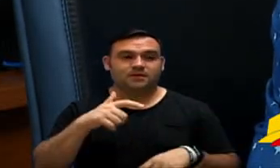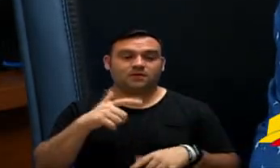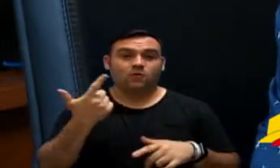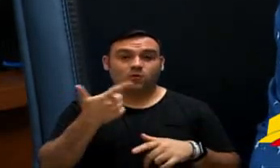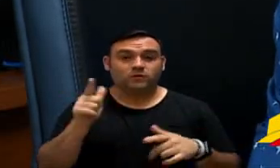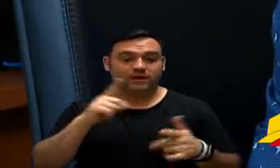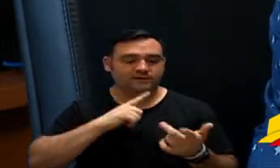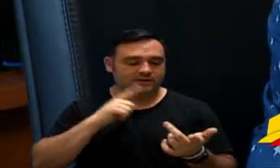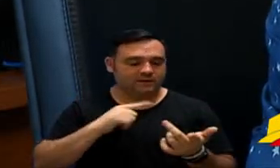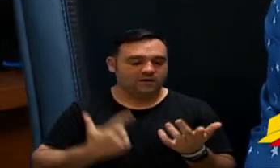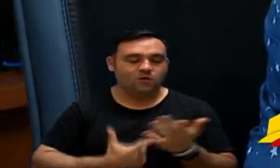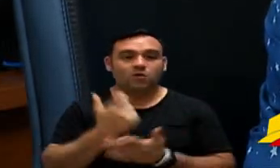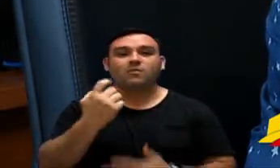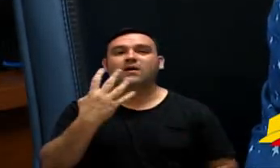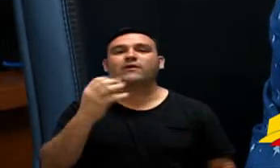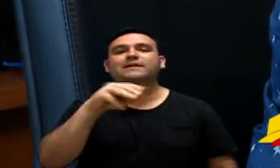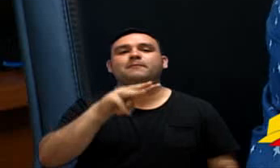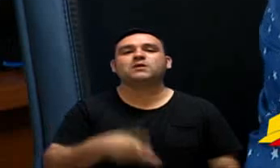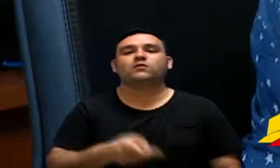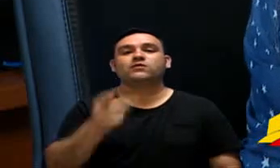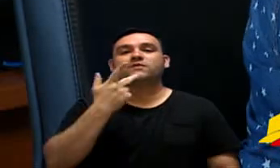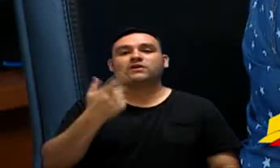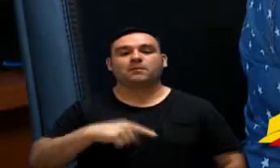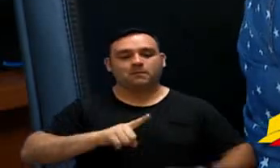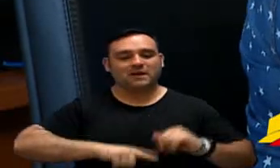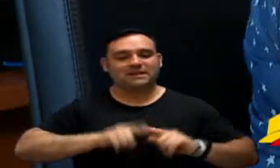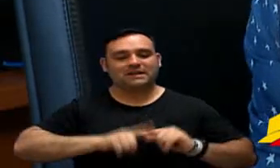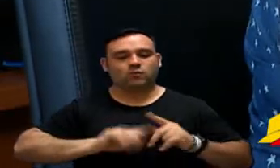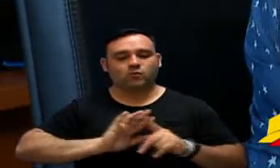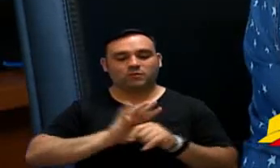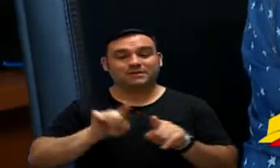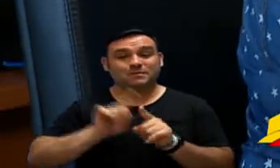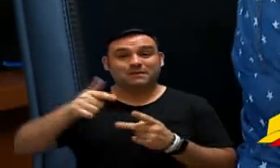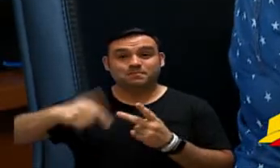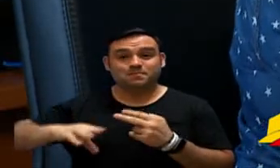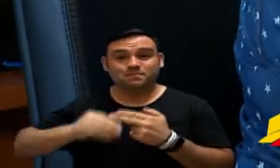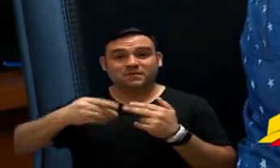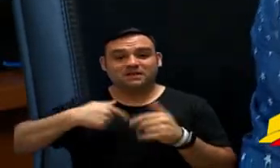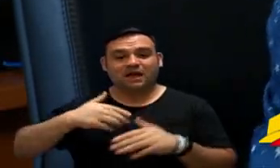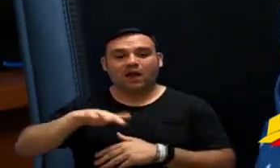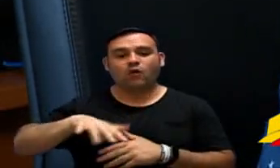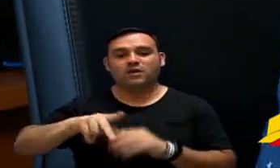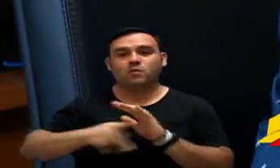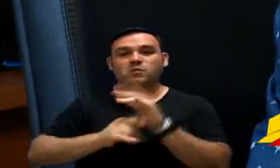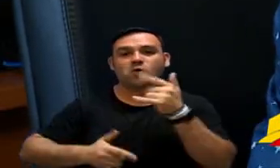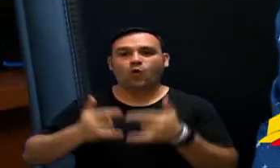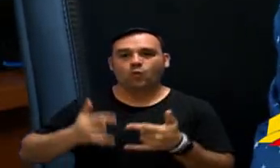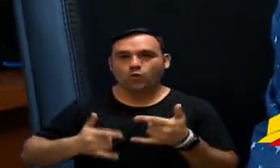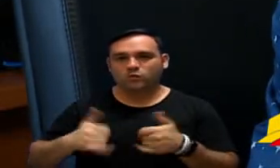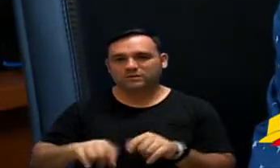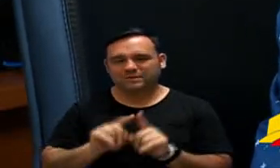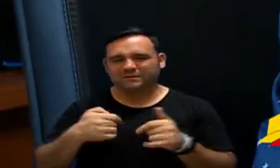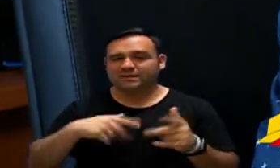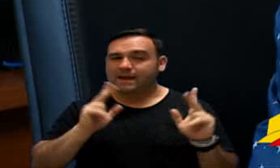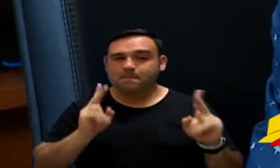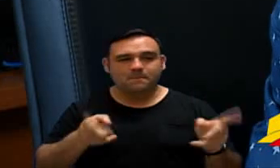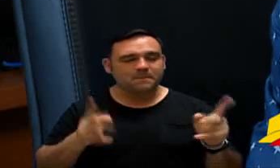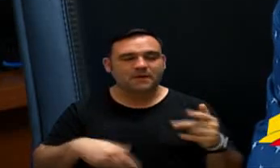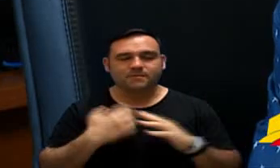esta outra com a compra de 40 milhões que o senhor fez de material, mais ainda voltado para a questão da robótica. São as mesmas